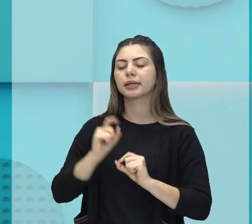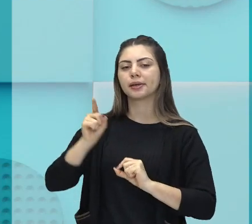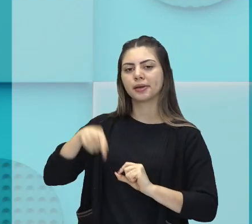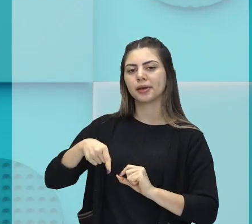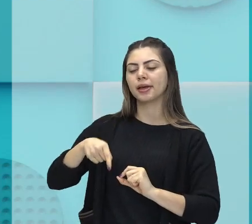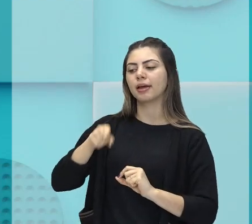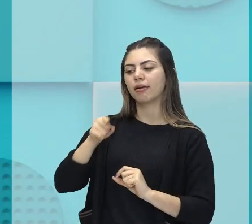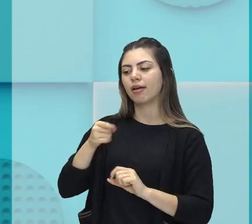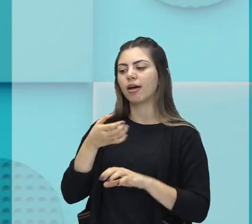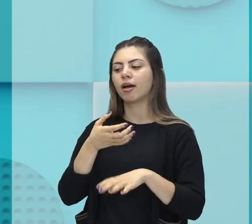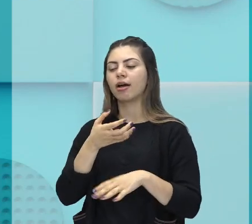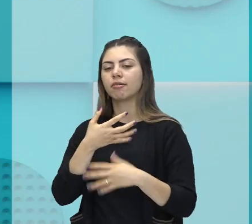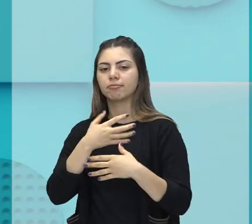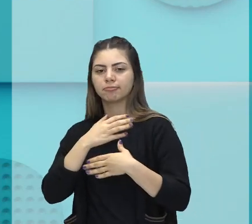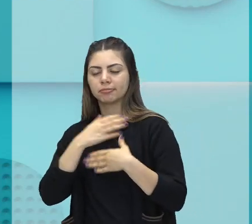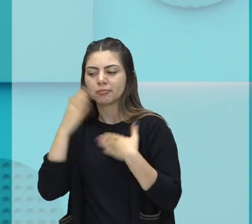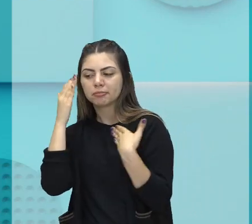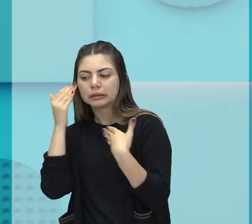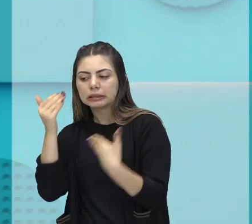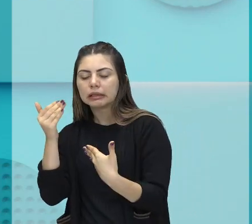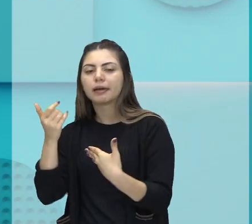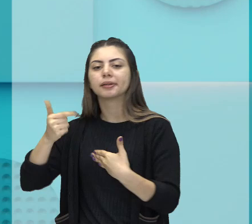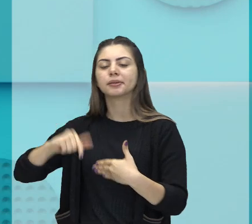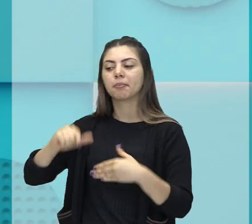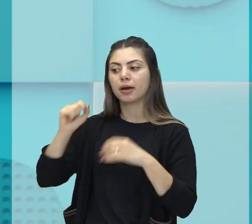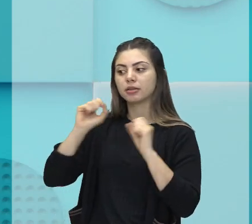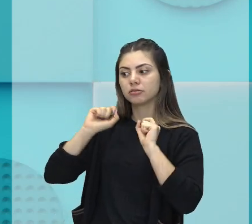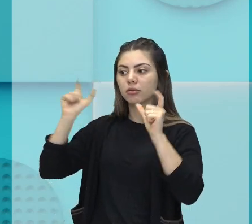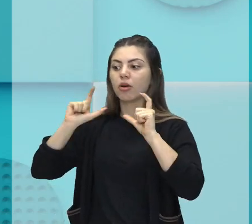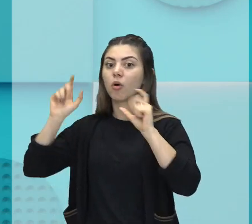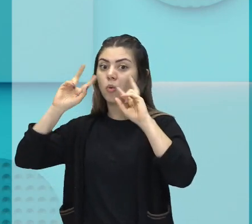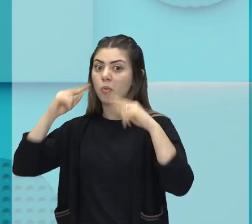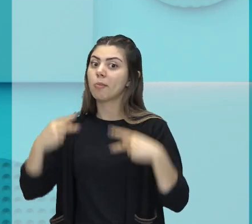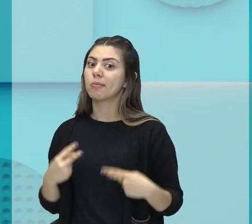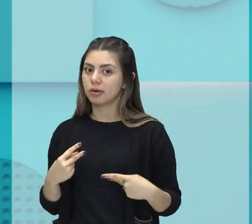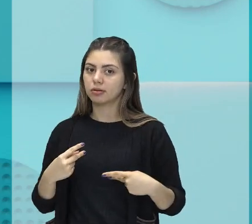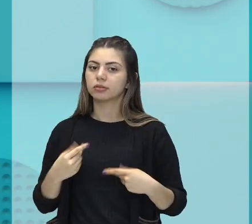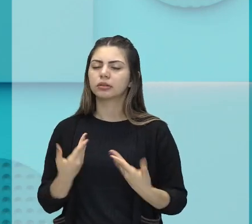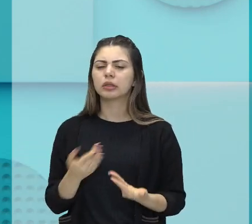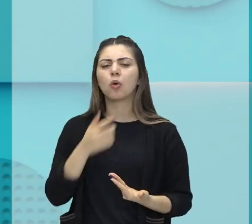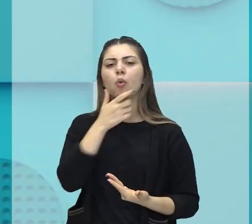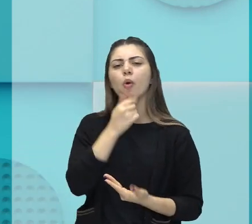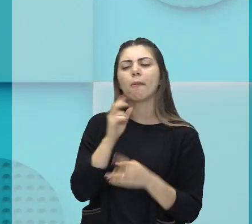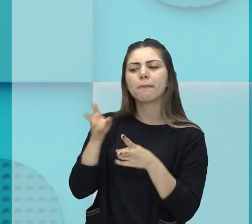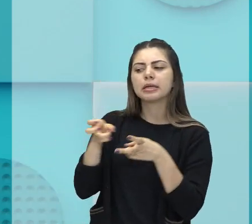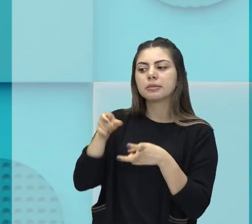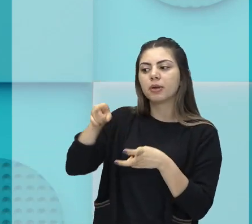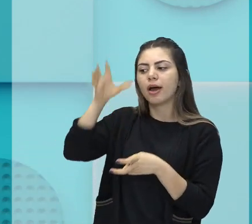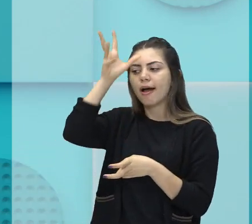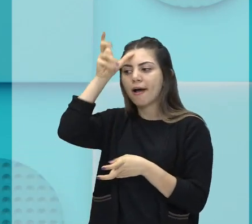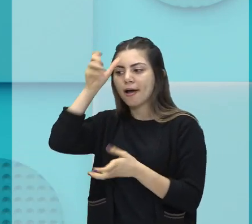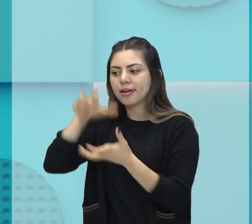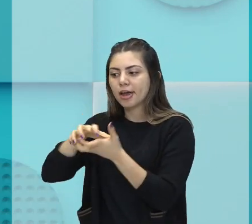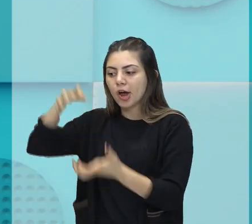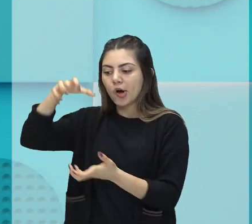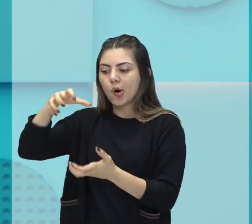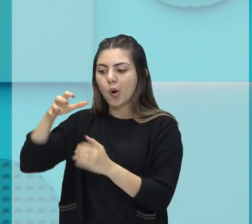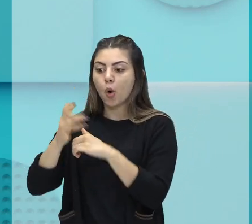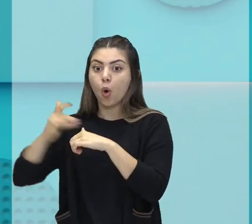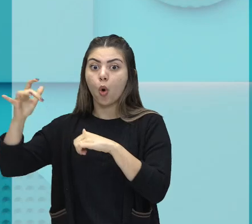ganância humana. O homem, ao perceber que a galinha botou um ovo de ouro, inicialmente